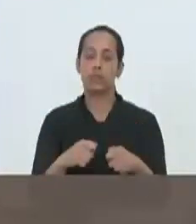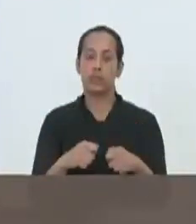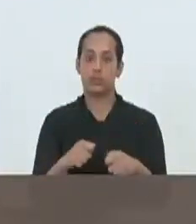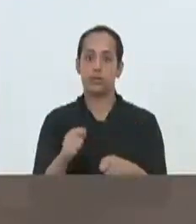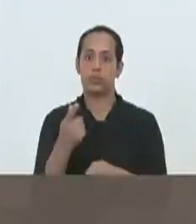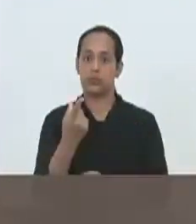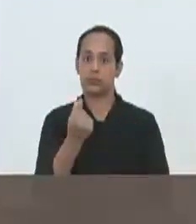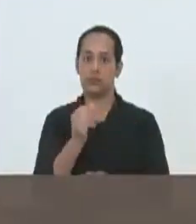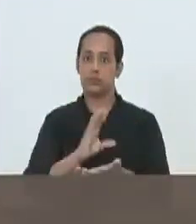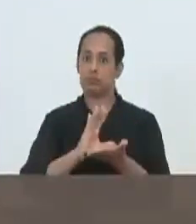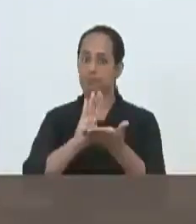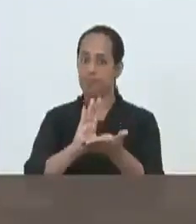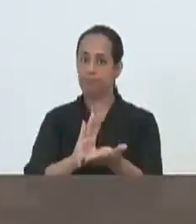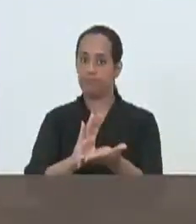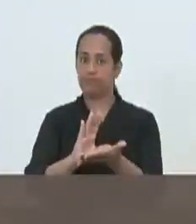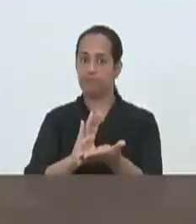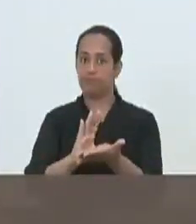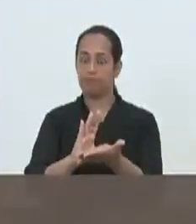correto